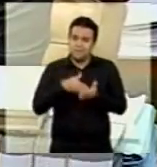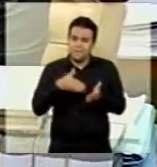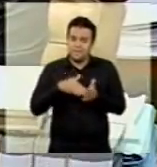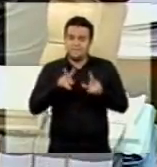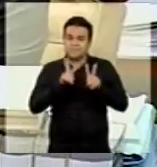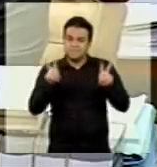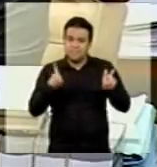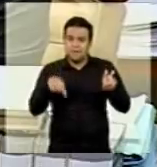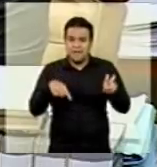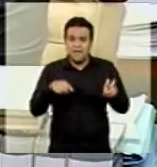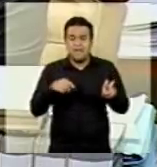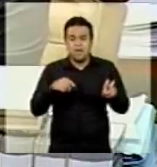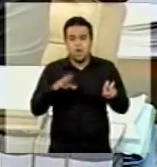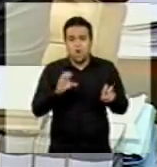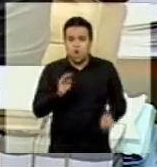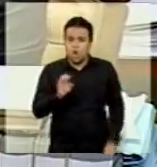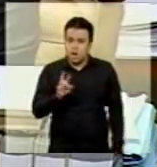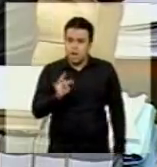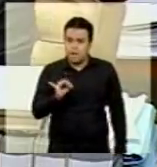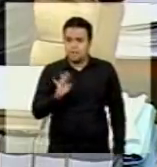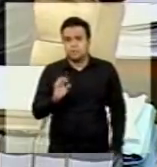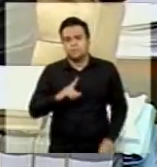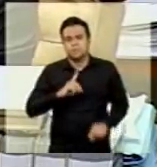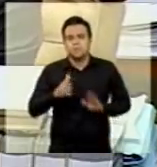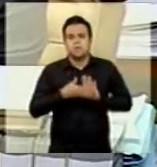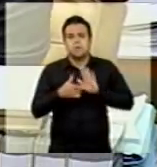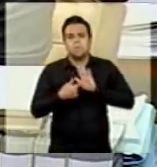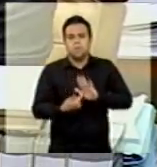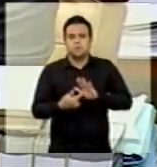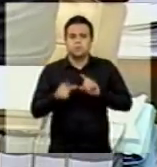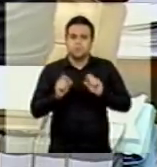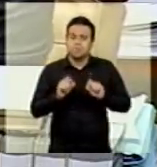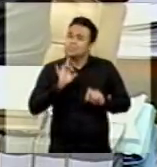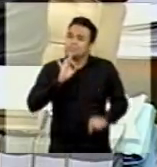o caso concreto propõe e impõe. Mas